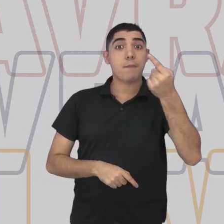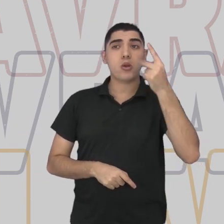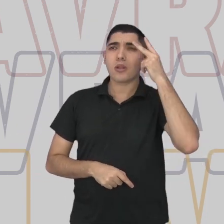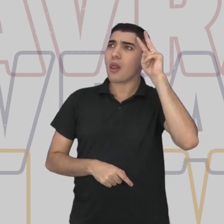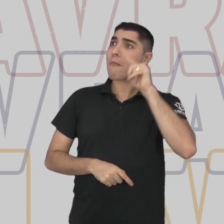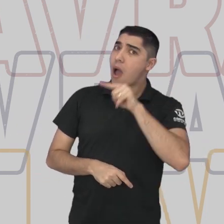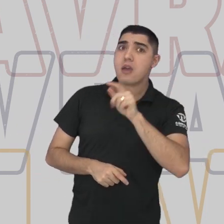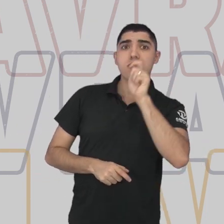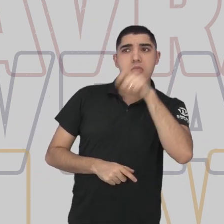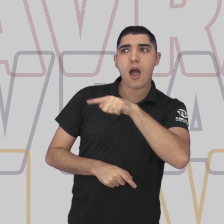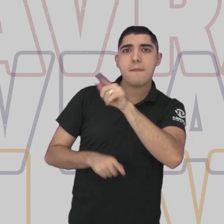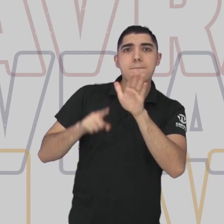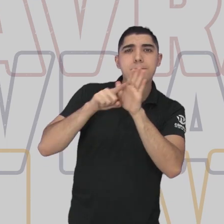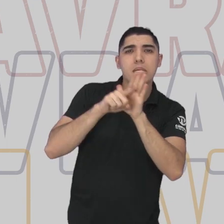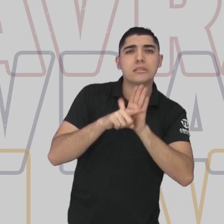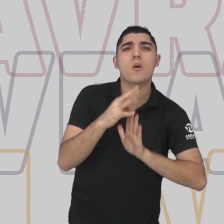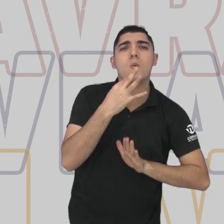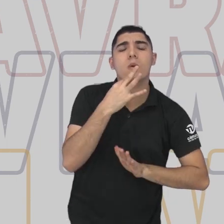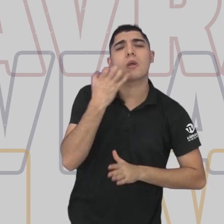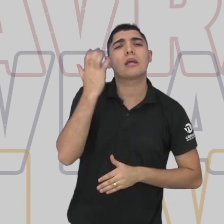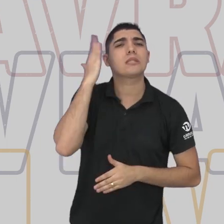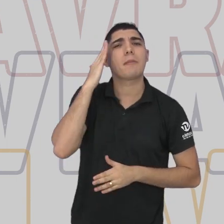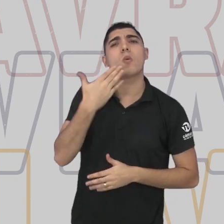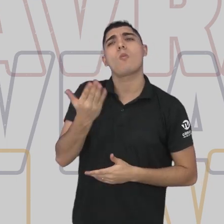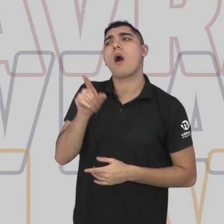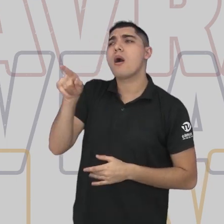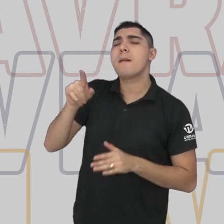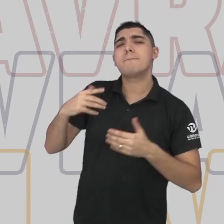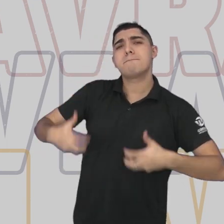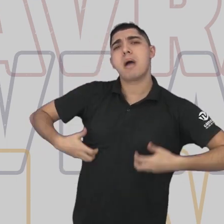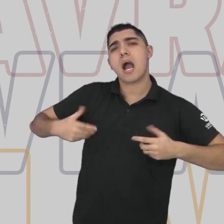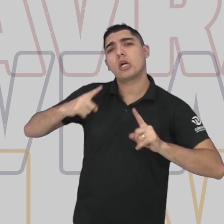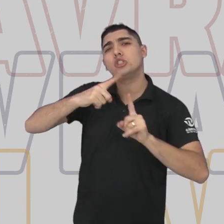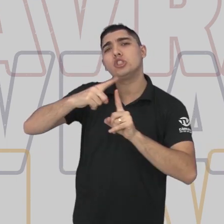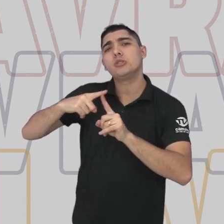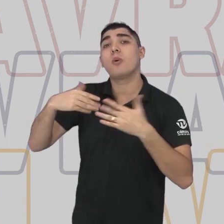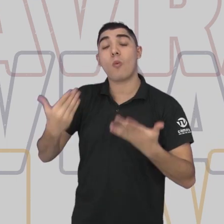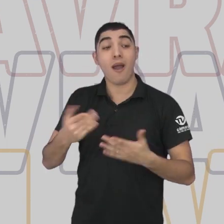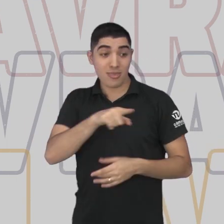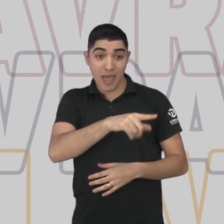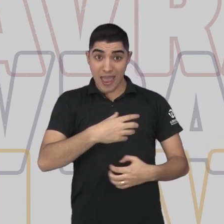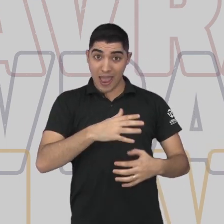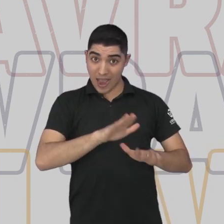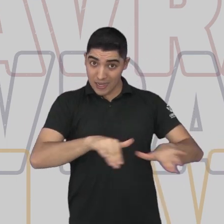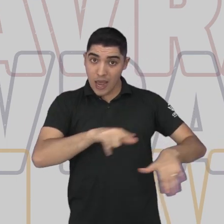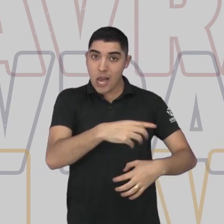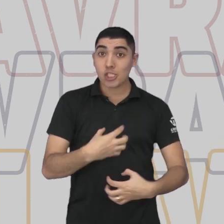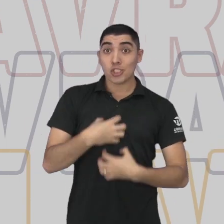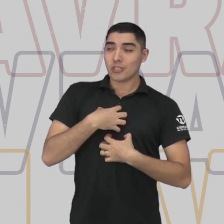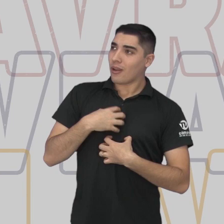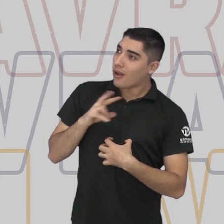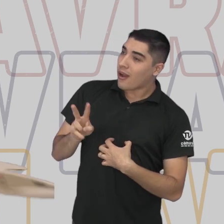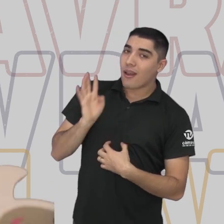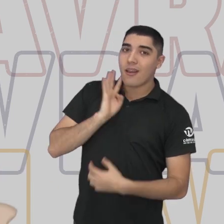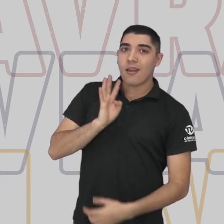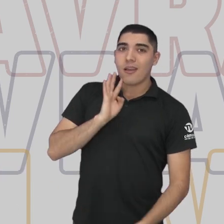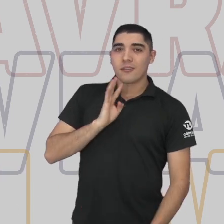pode procurar pesquisar, conhecer o macaco. Então, sempre a criança sente isso, né? Muito